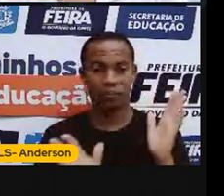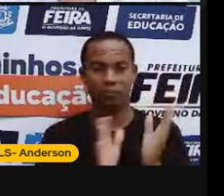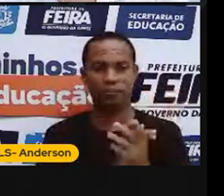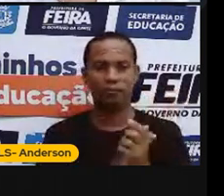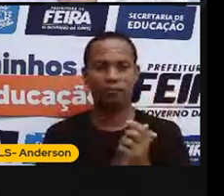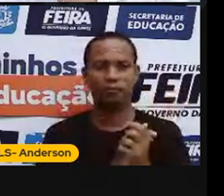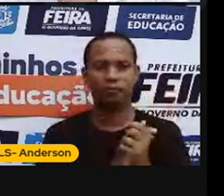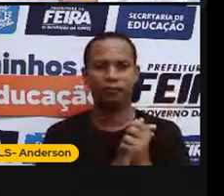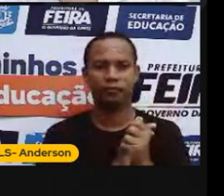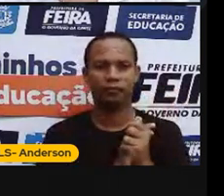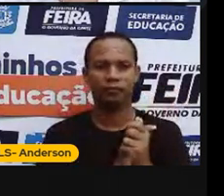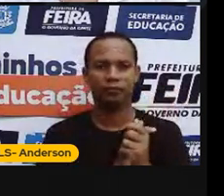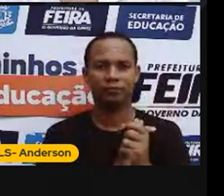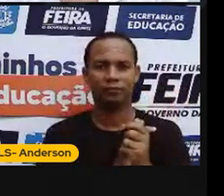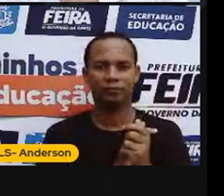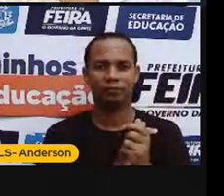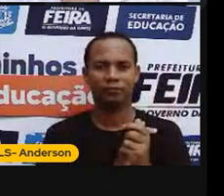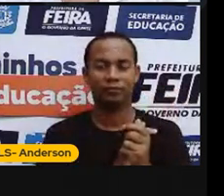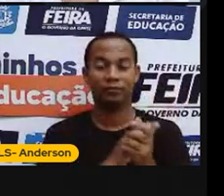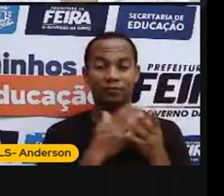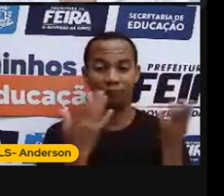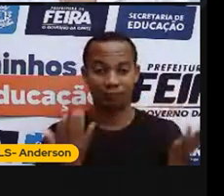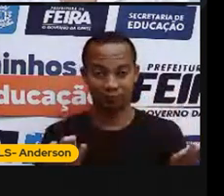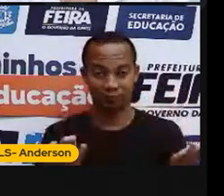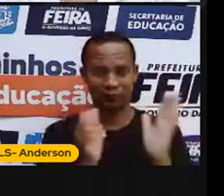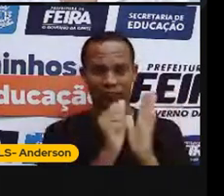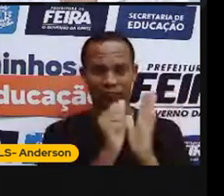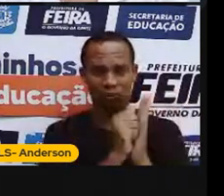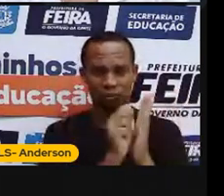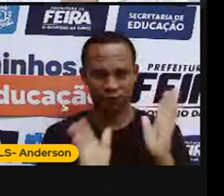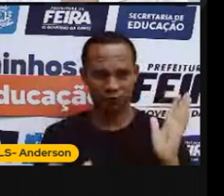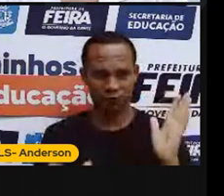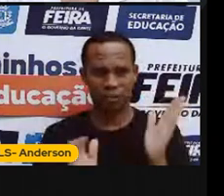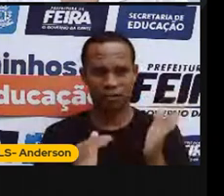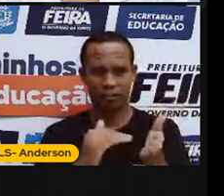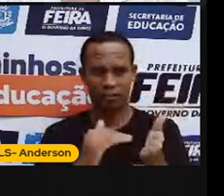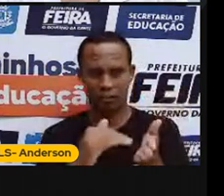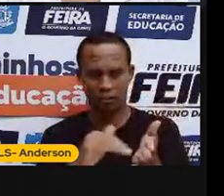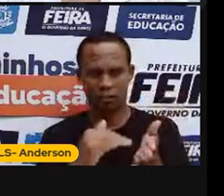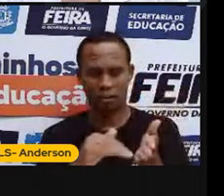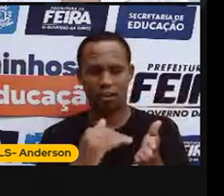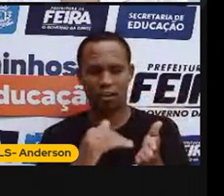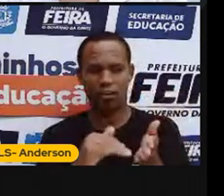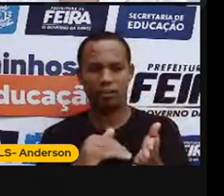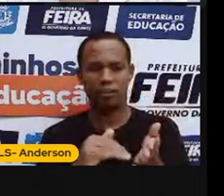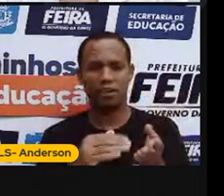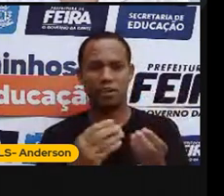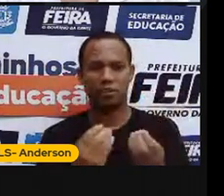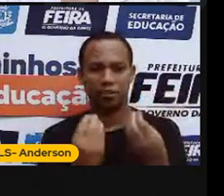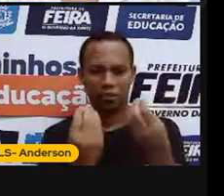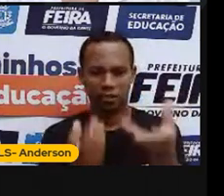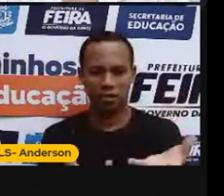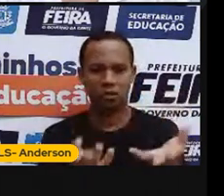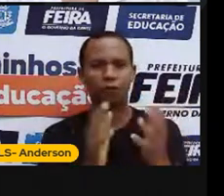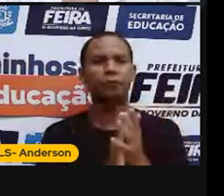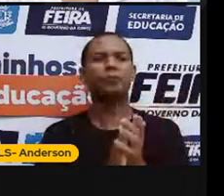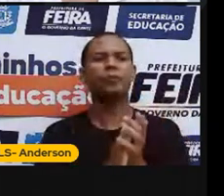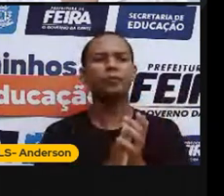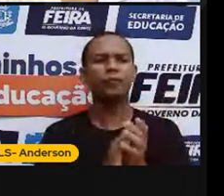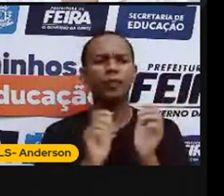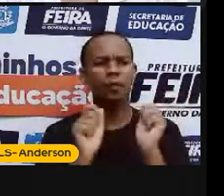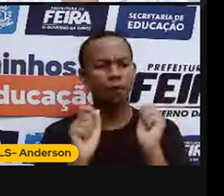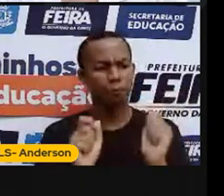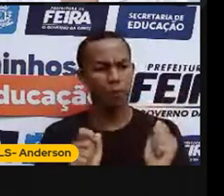Pró vai lembrar mais uma vez. É uma atividade, né, que é direcionada pela Secretaria de Educação de Feira de Santana. Ela pode